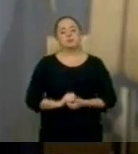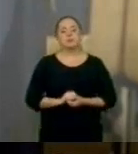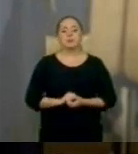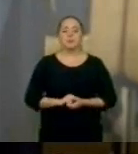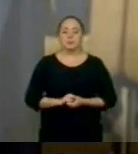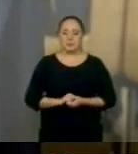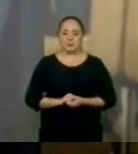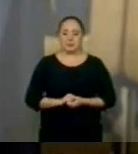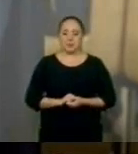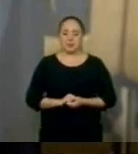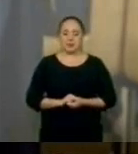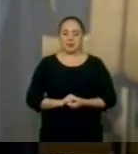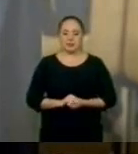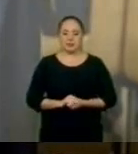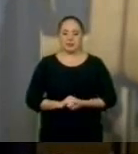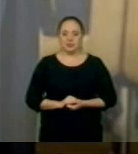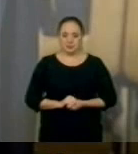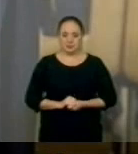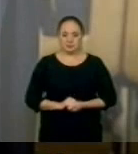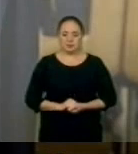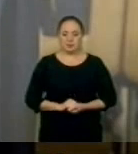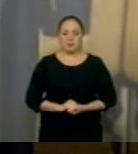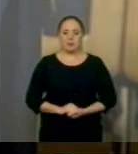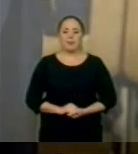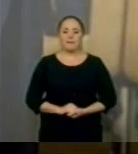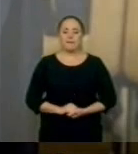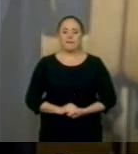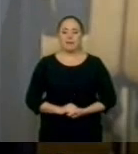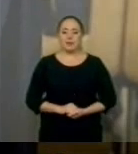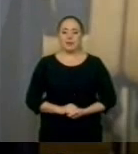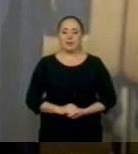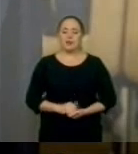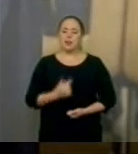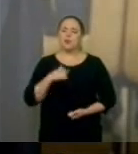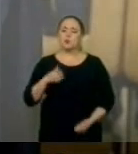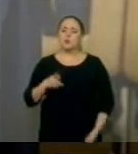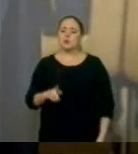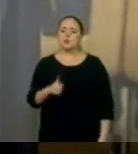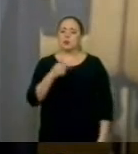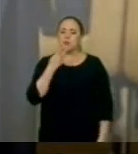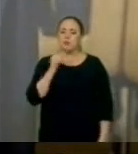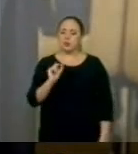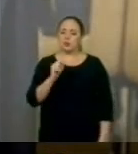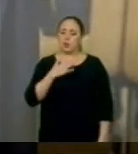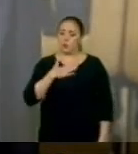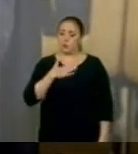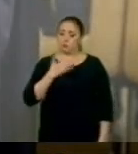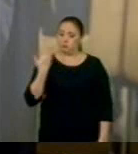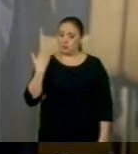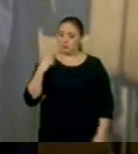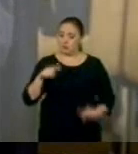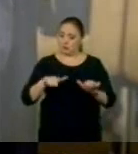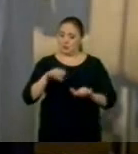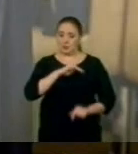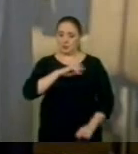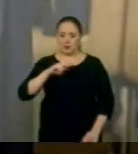Feitas essas considerações, eu também sempre disse, no exercício da minha atribuição de Ministério Público,